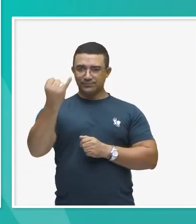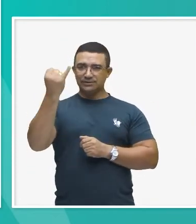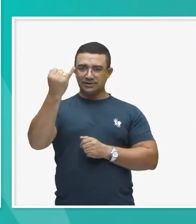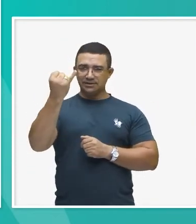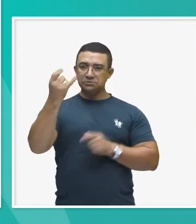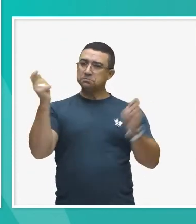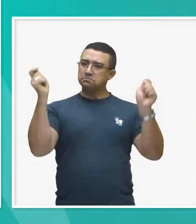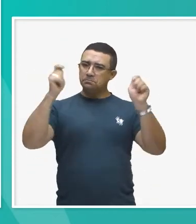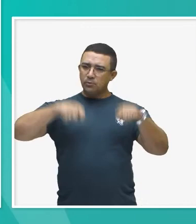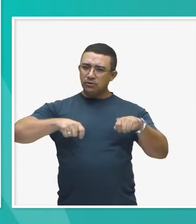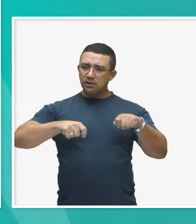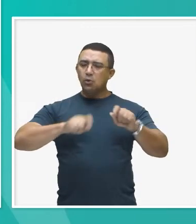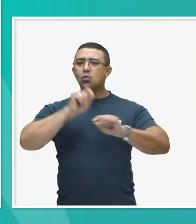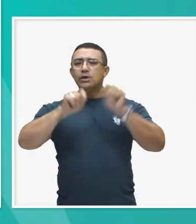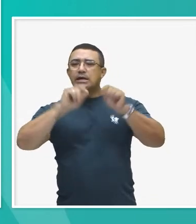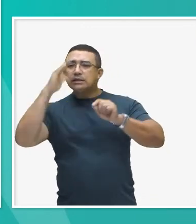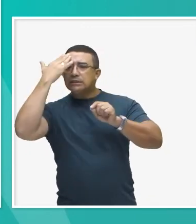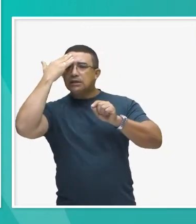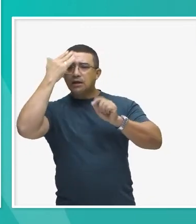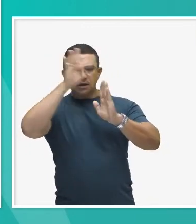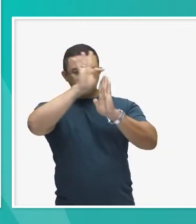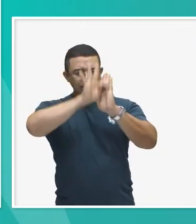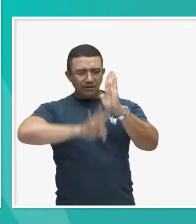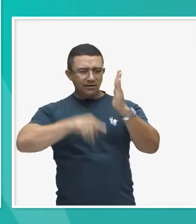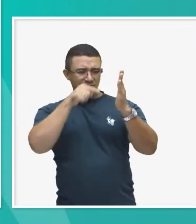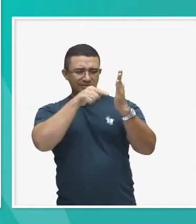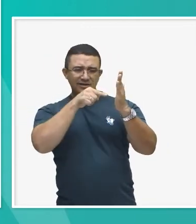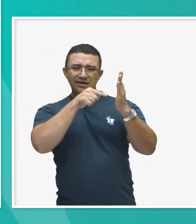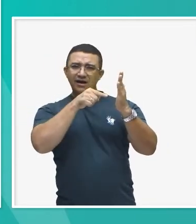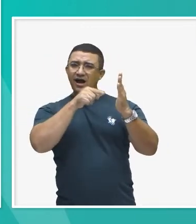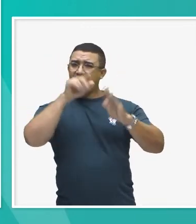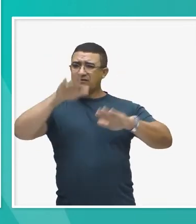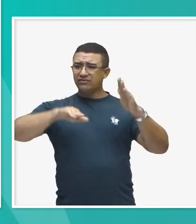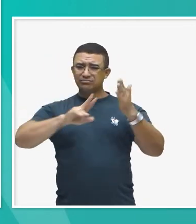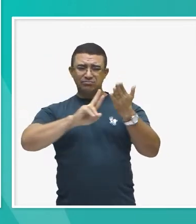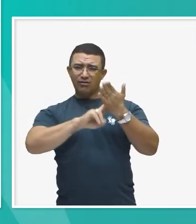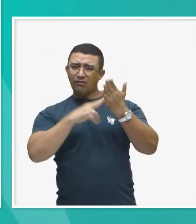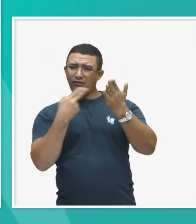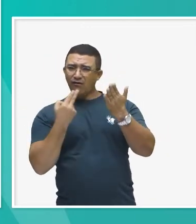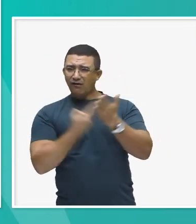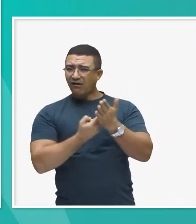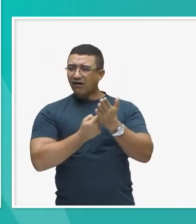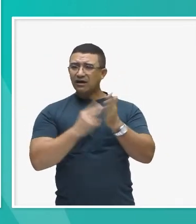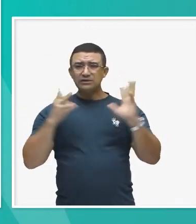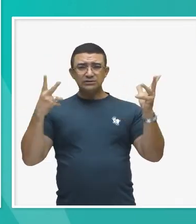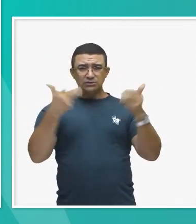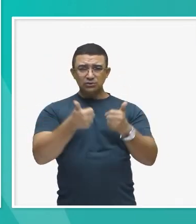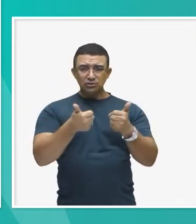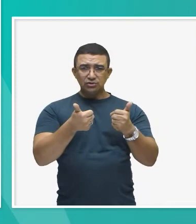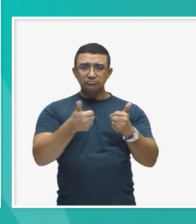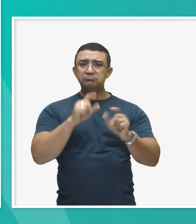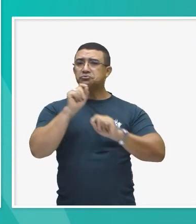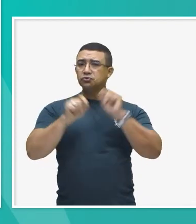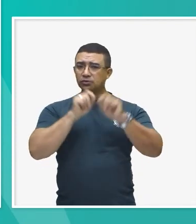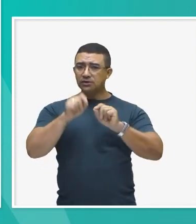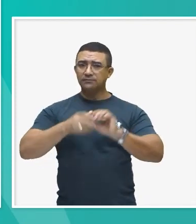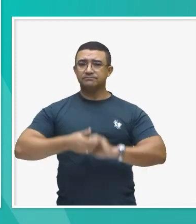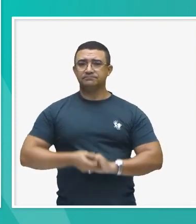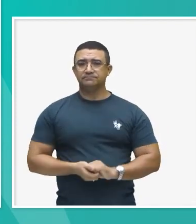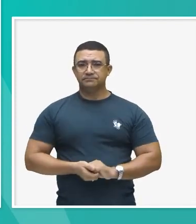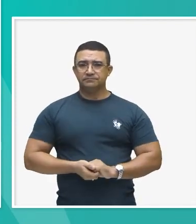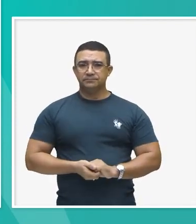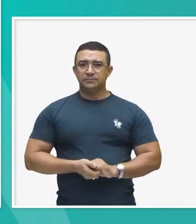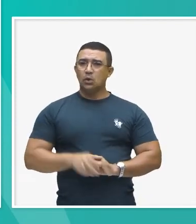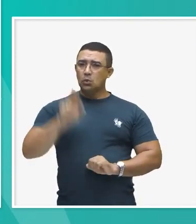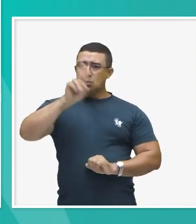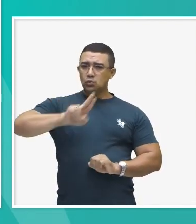poder entender um texto sem ter que traduzir ele todo, né, gente? É o previewing, né? O previewing,